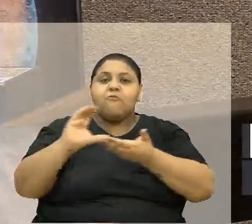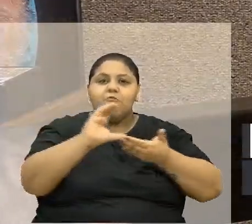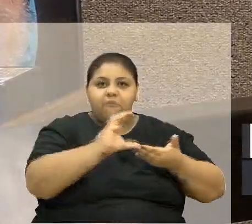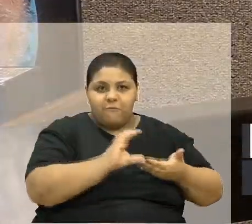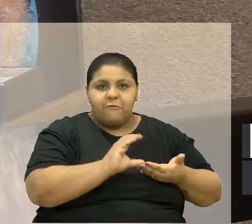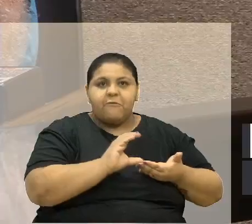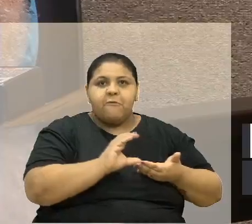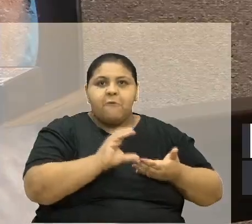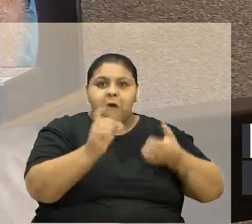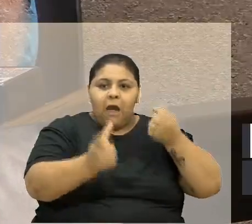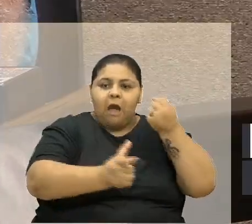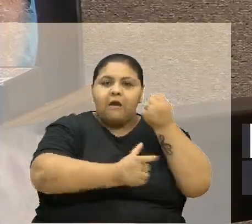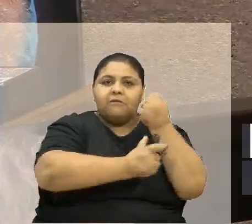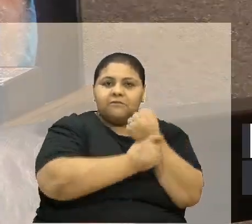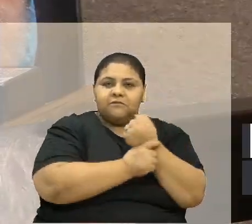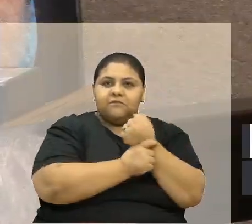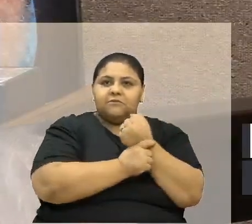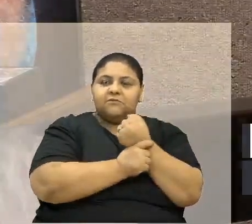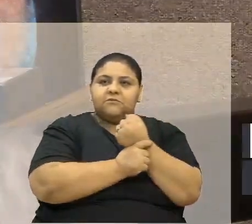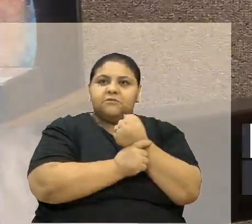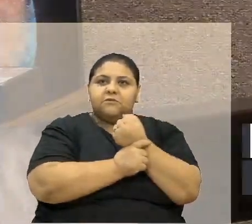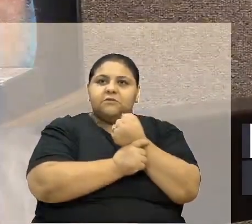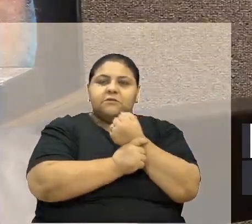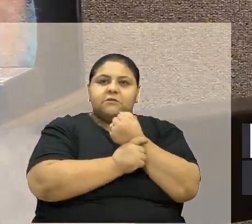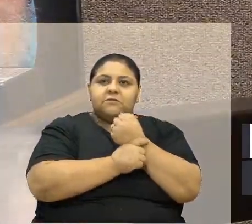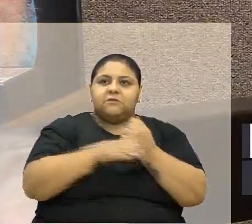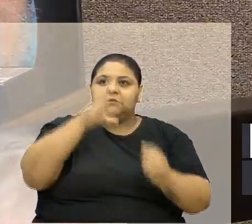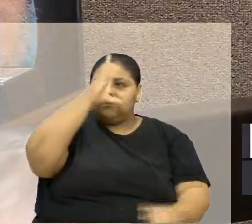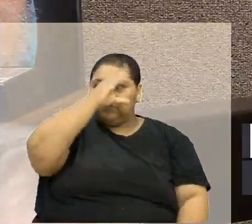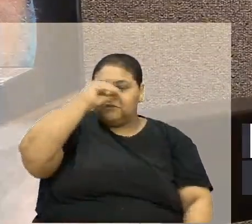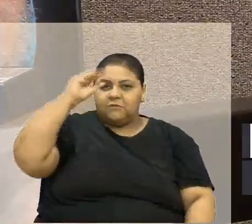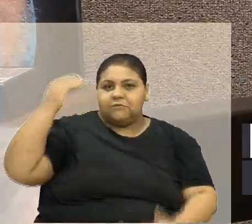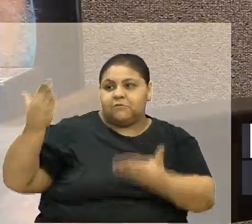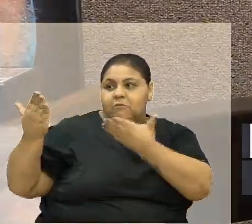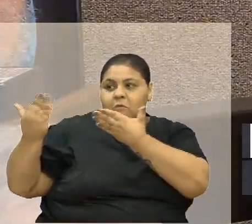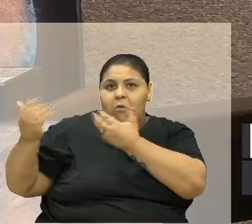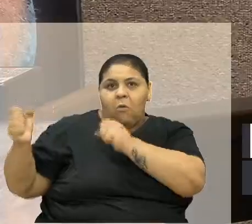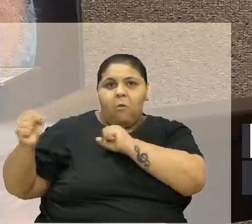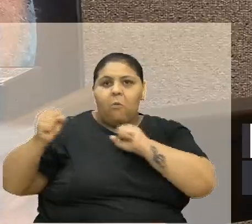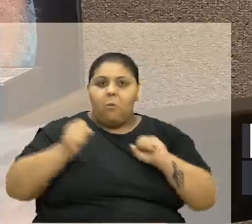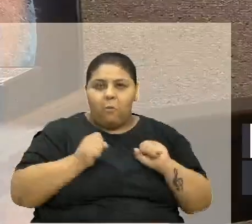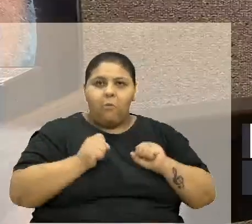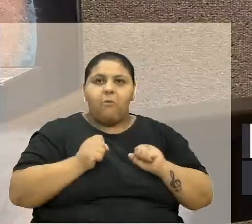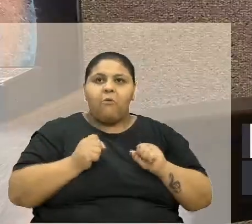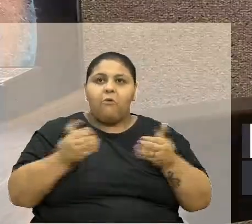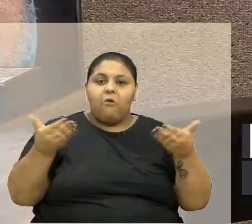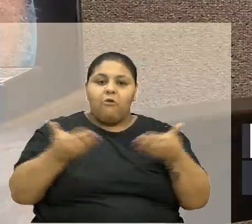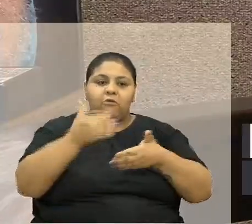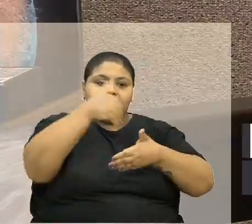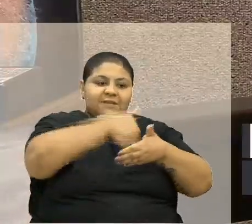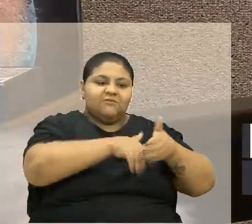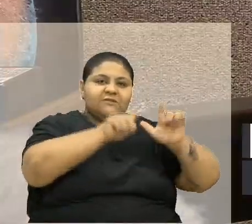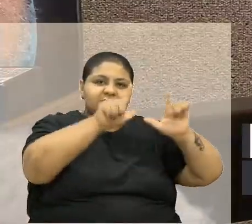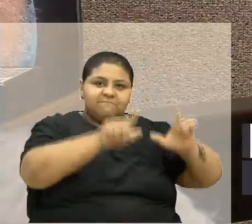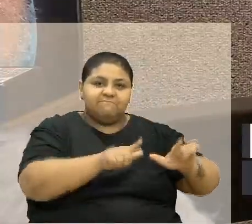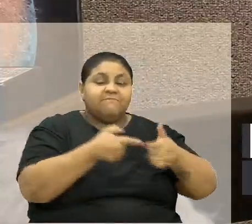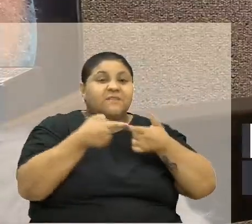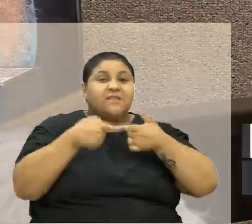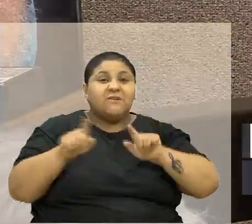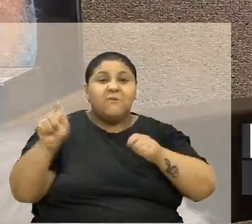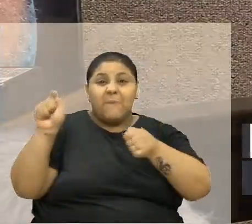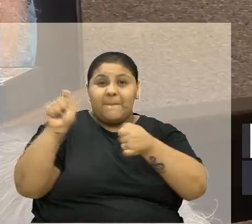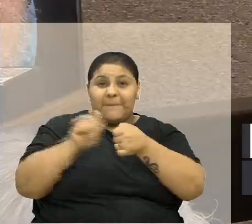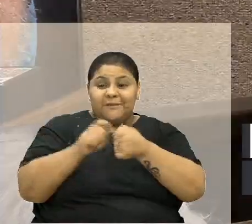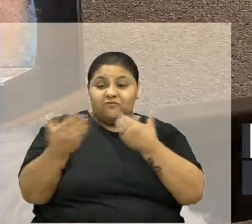para garantir com que aqueles adolescentes, jovens, possam estar na sala de aula. Mas fazendo aqui